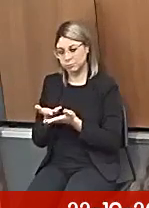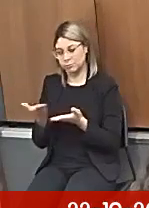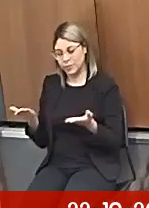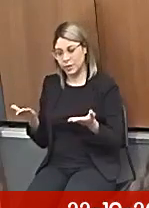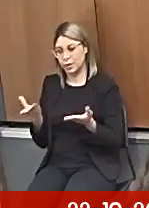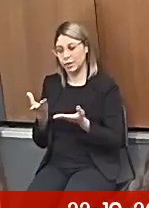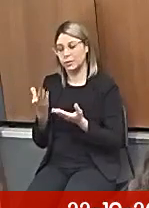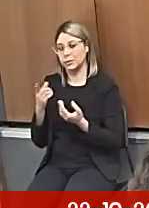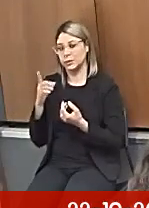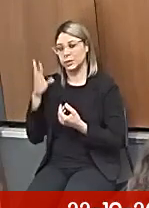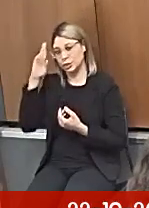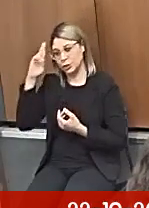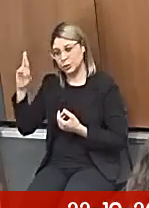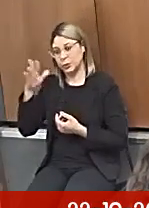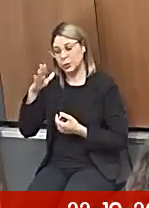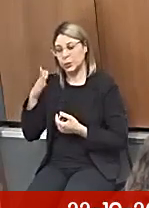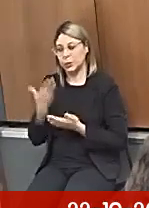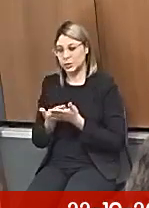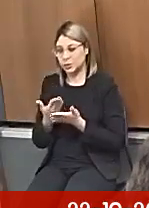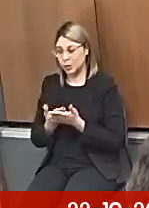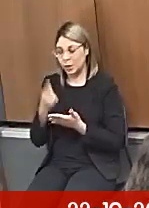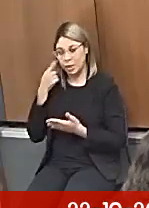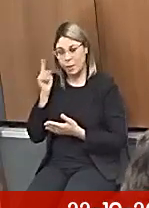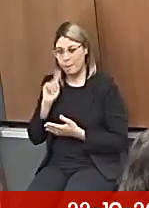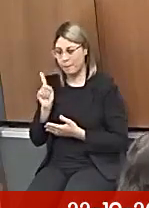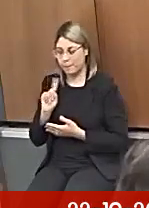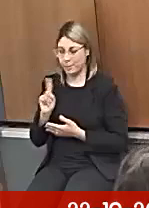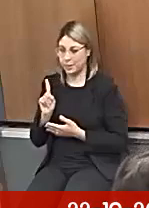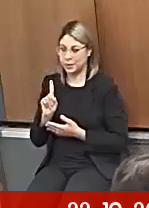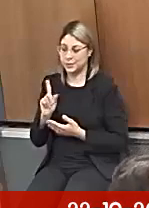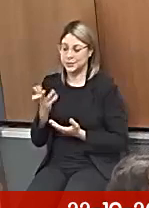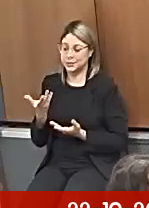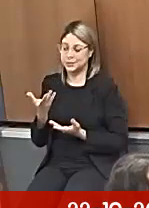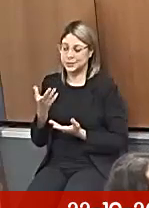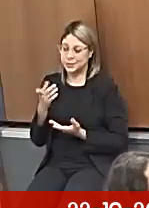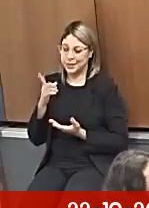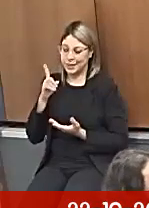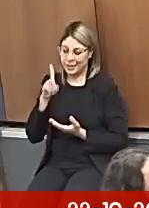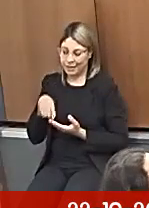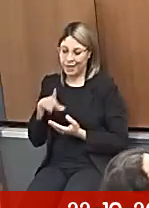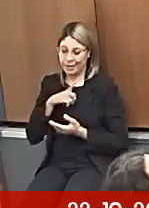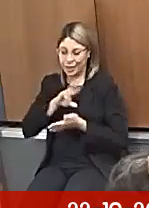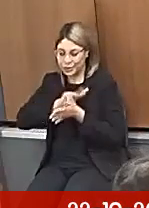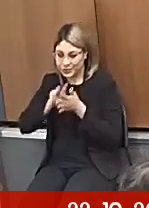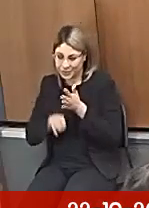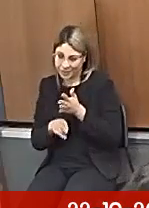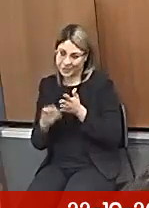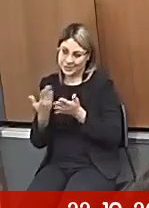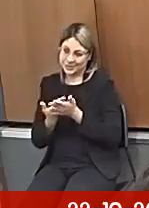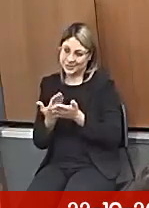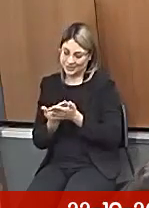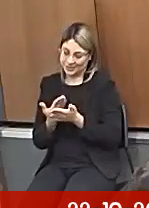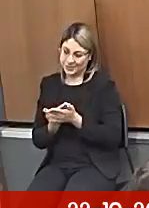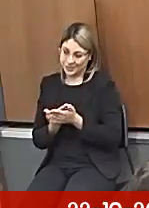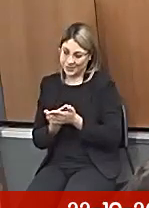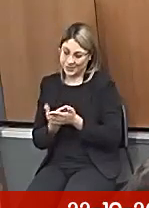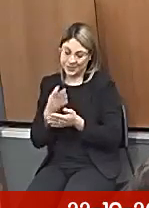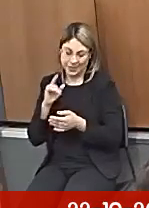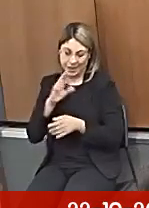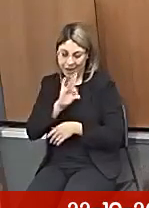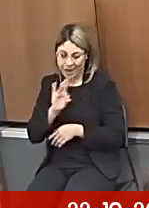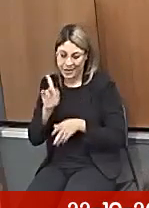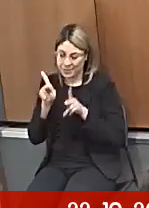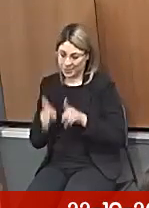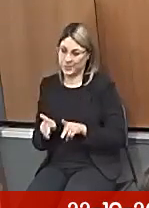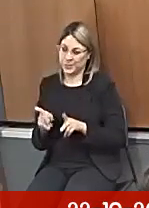de escolas, né, não tratam as pessoas com deficiência dentro da especificidade dela. O dia que eles estudar a especificidade de